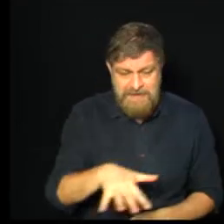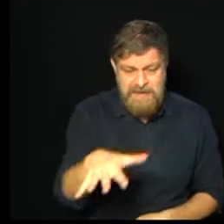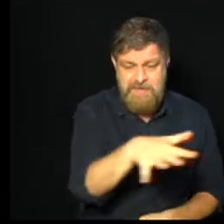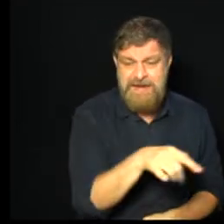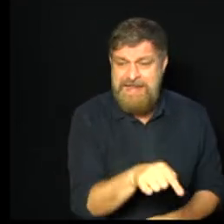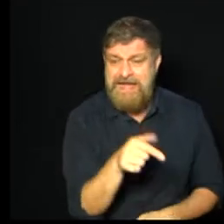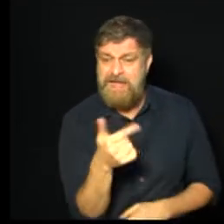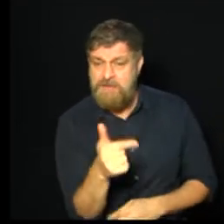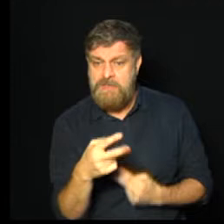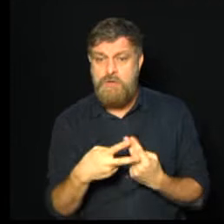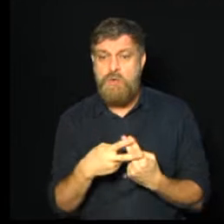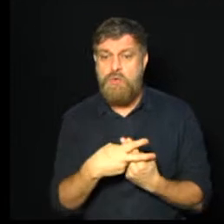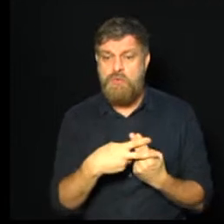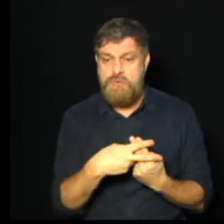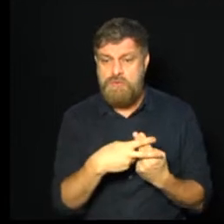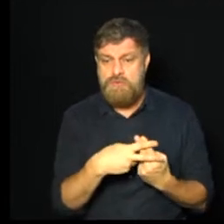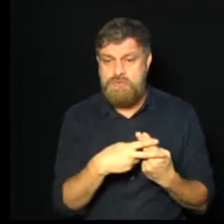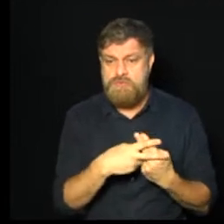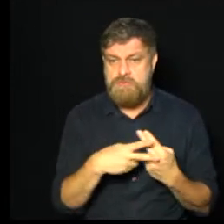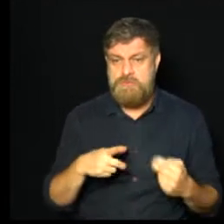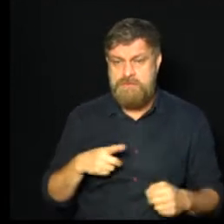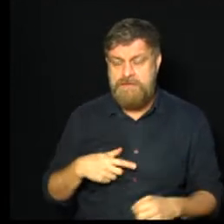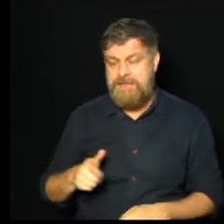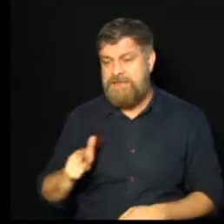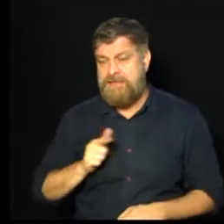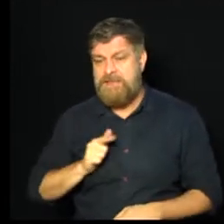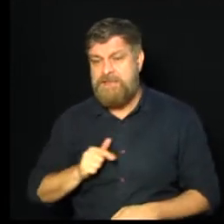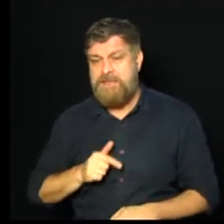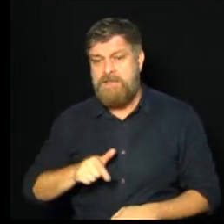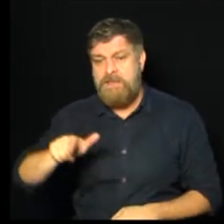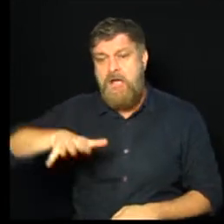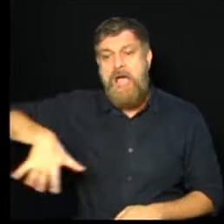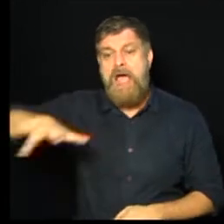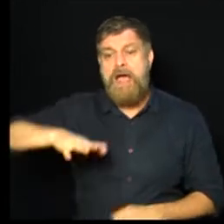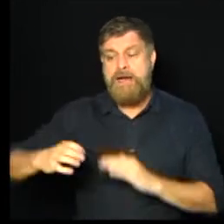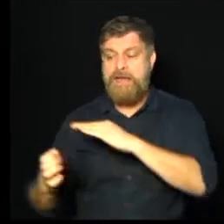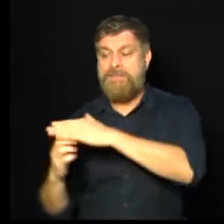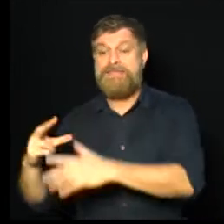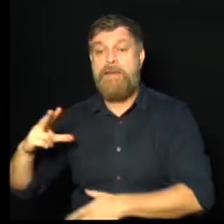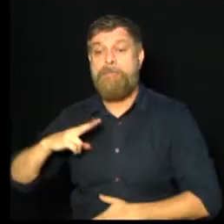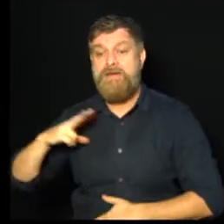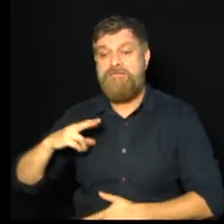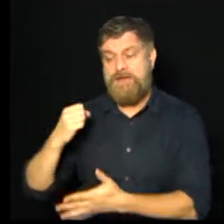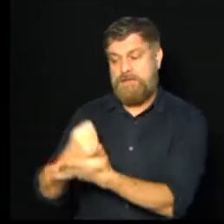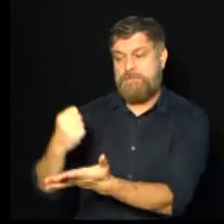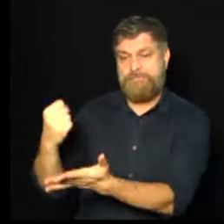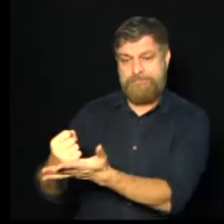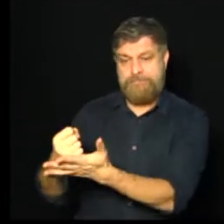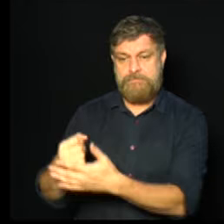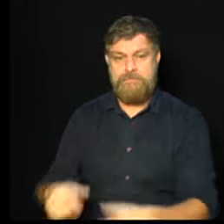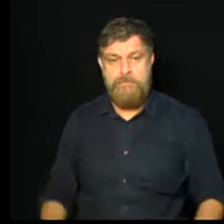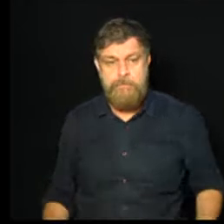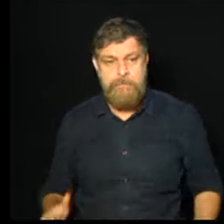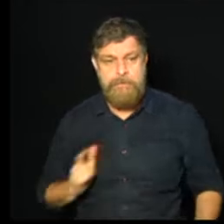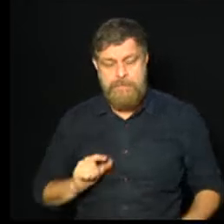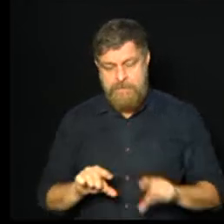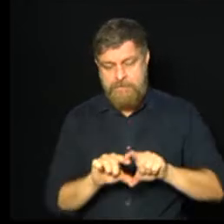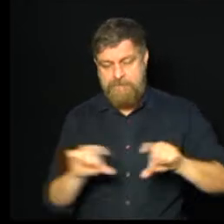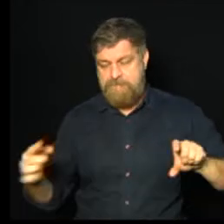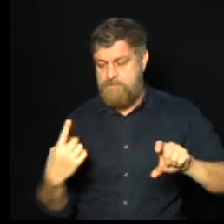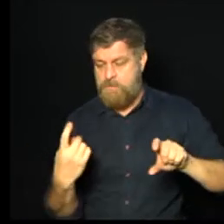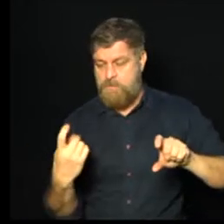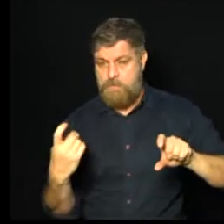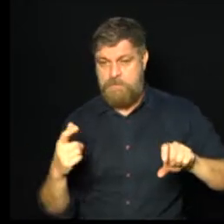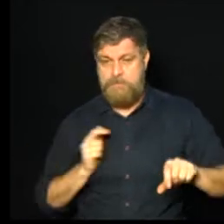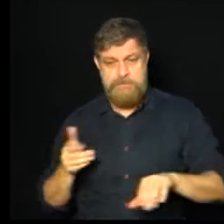o SUS poderá recorrer aos serviços ofertados pela iniciativa privada. Parágrafo único. A